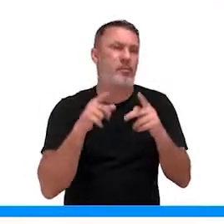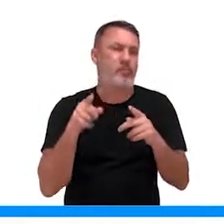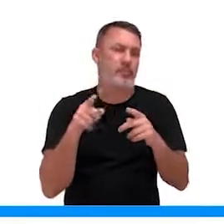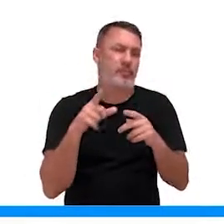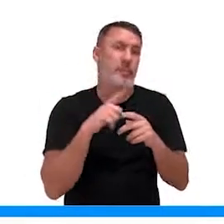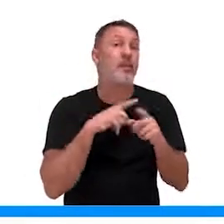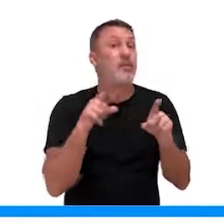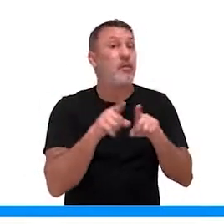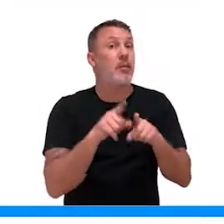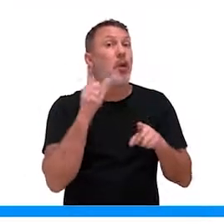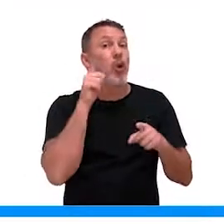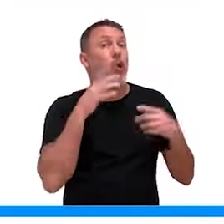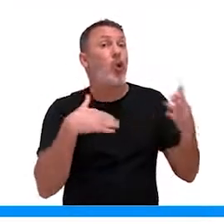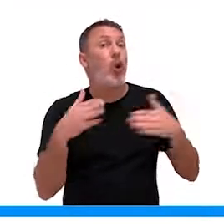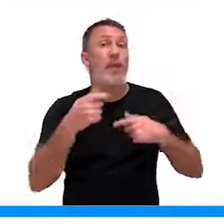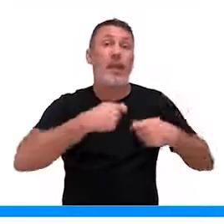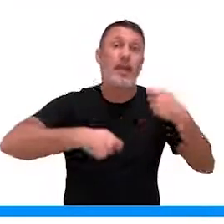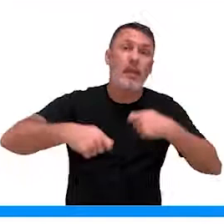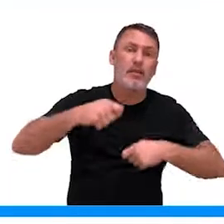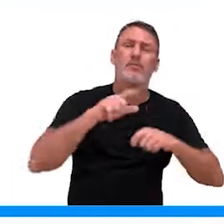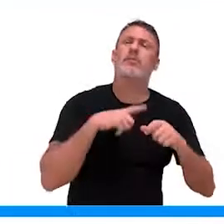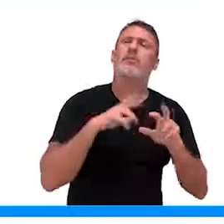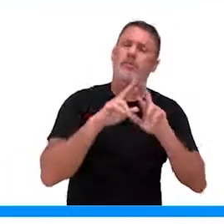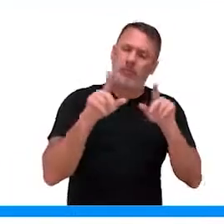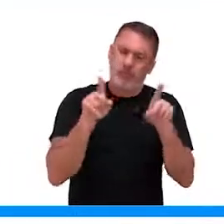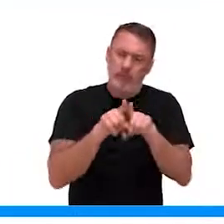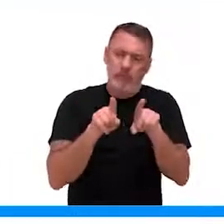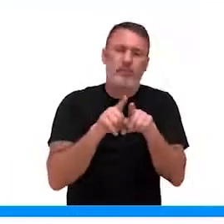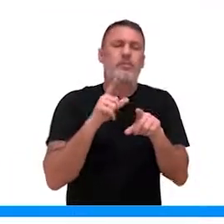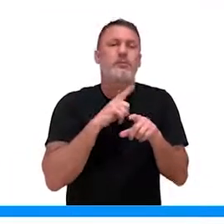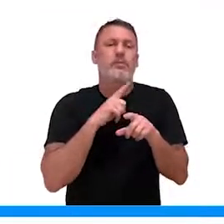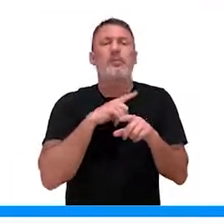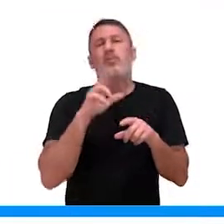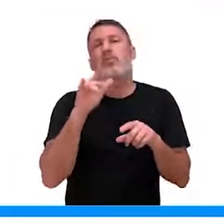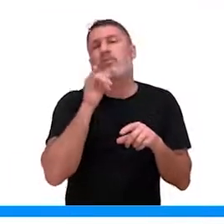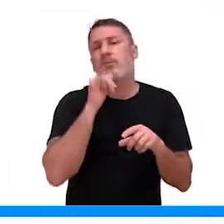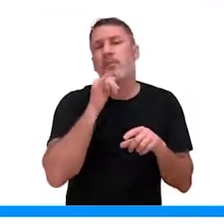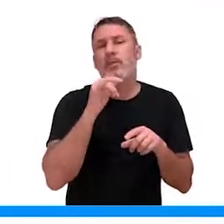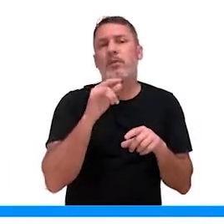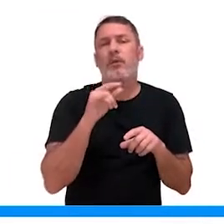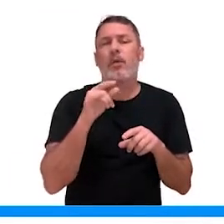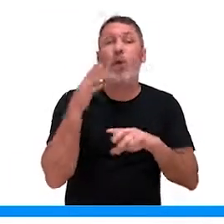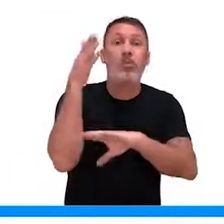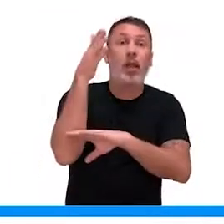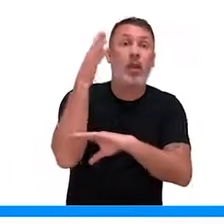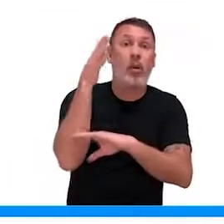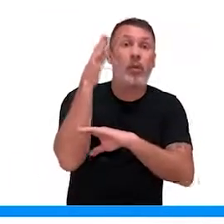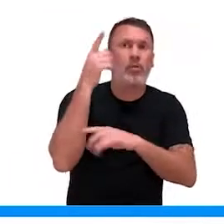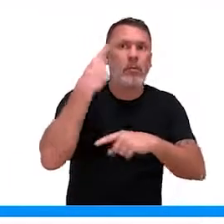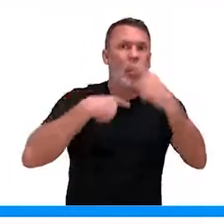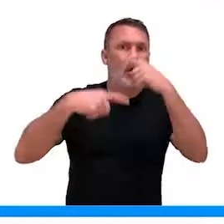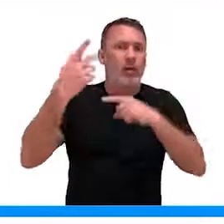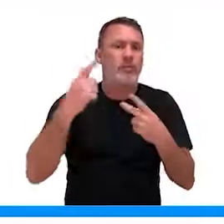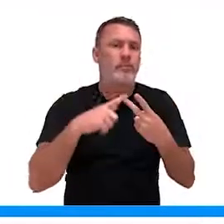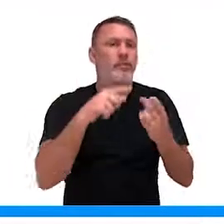do comércio e da prestação de serviços, tá bom? Principalmente aqui em relação à hotelaria, à hospedagem e